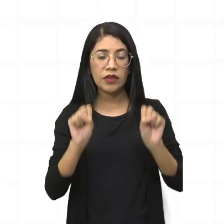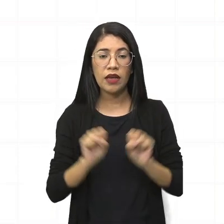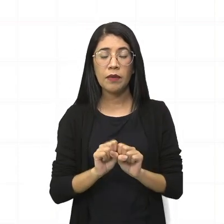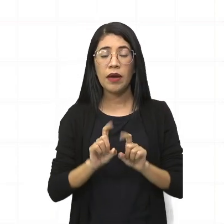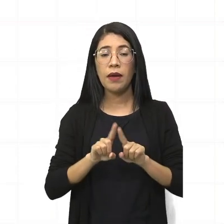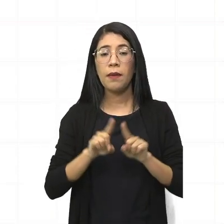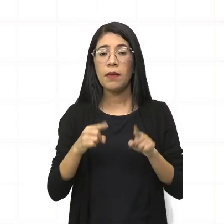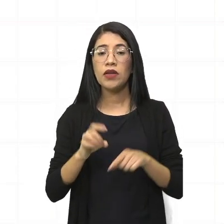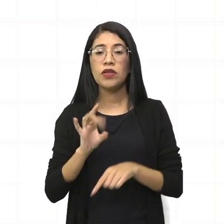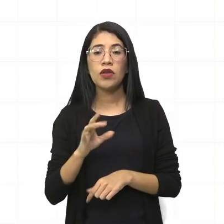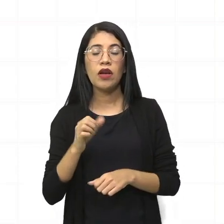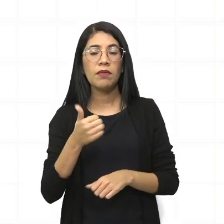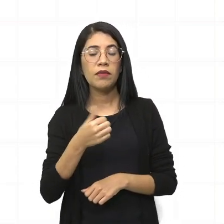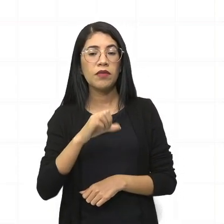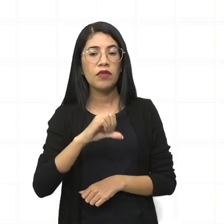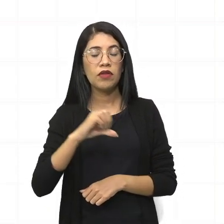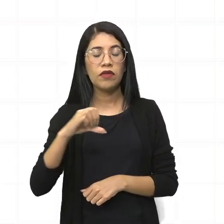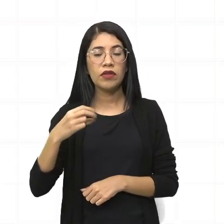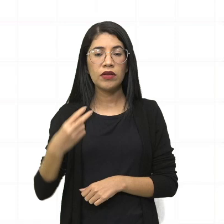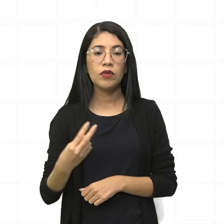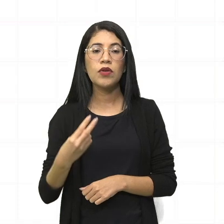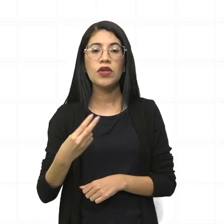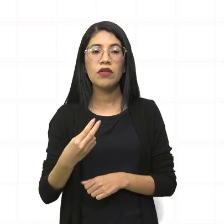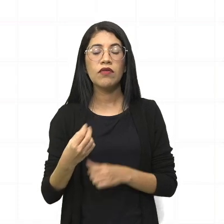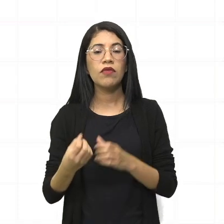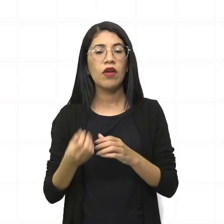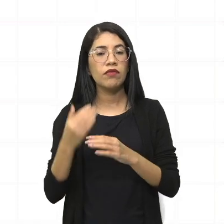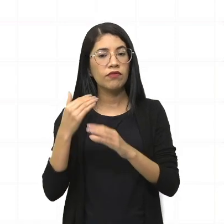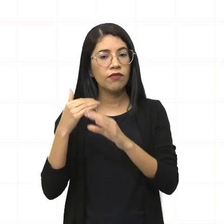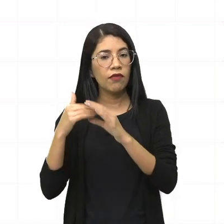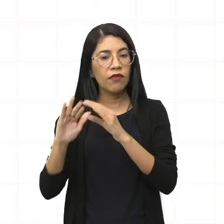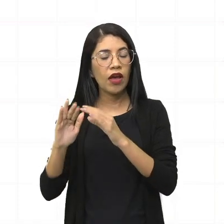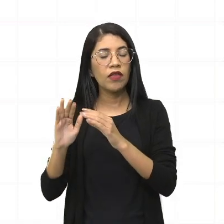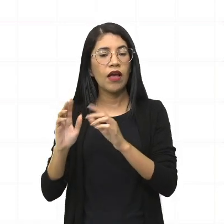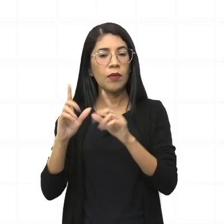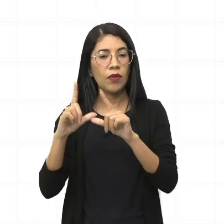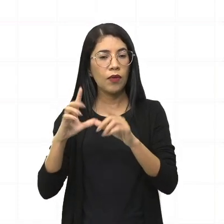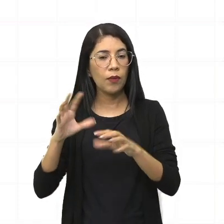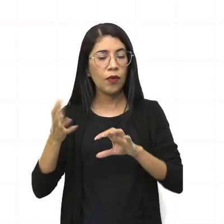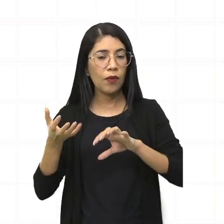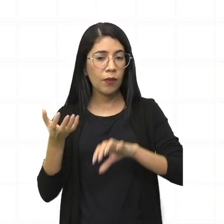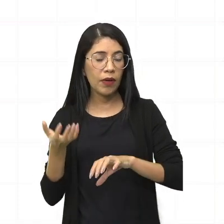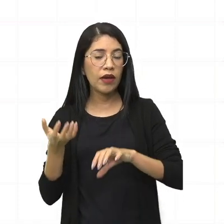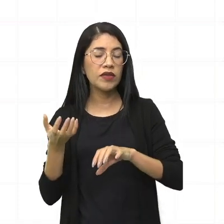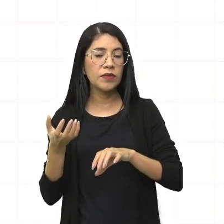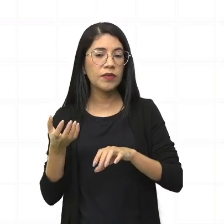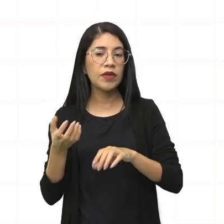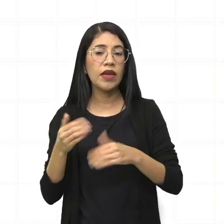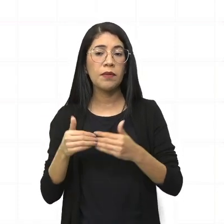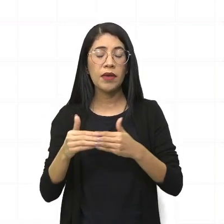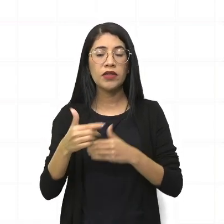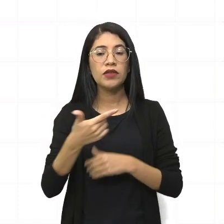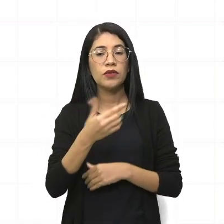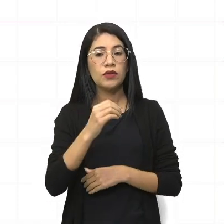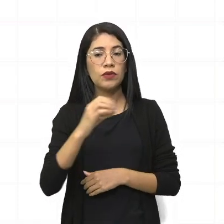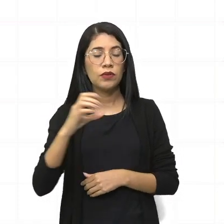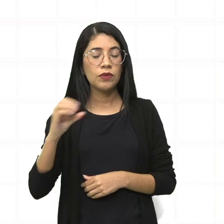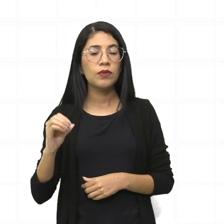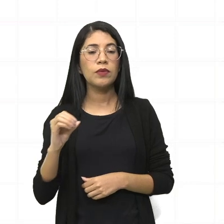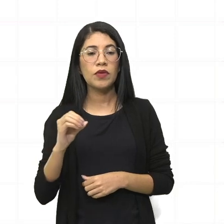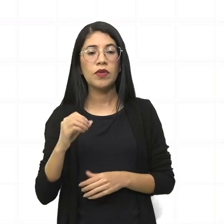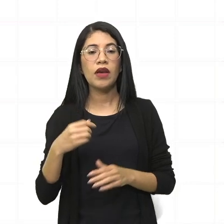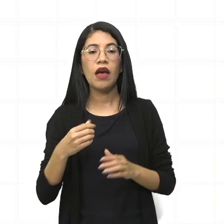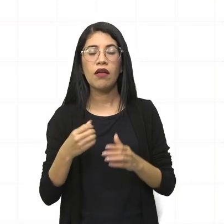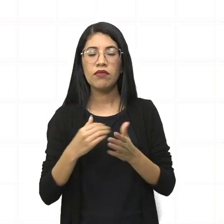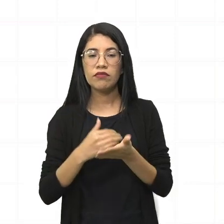em 1992 que foi enviado ao Congresso Nacional. Em 2000 foi